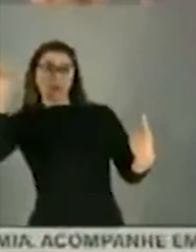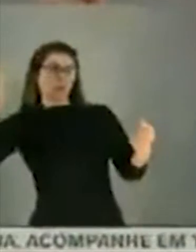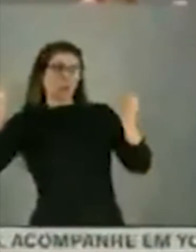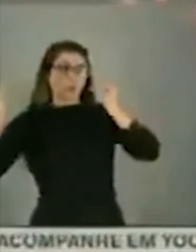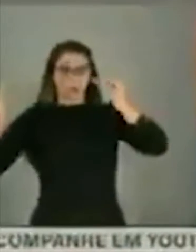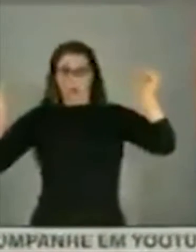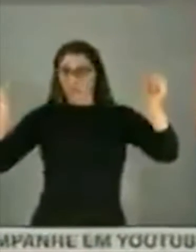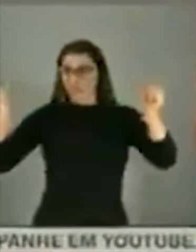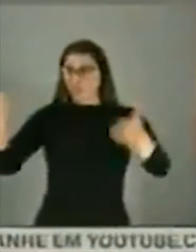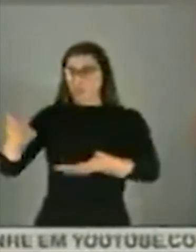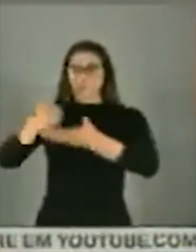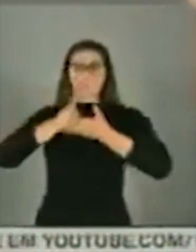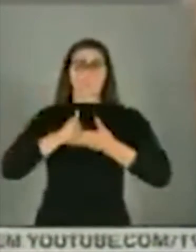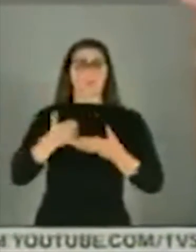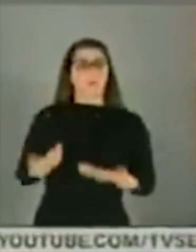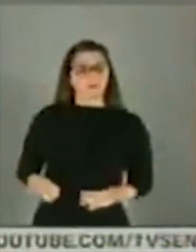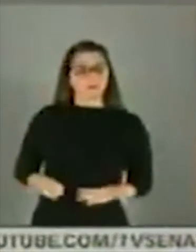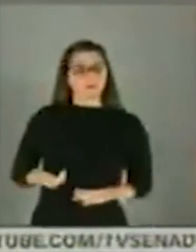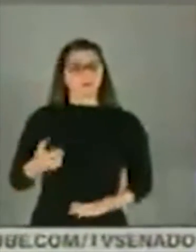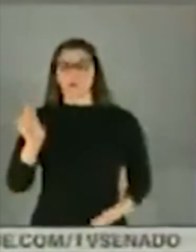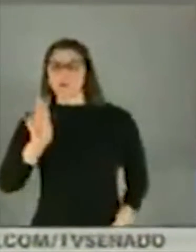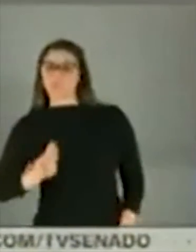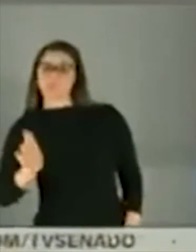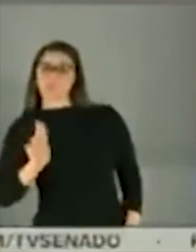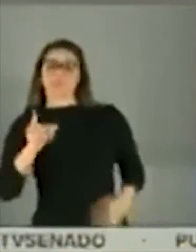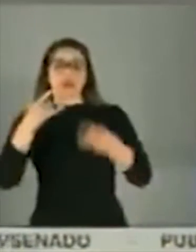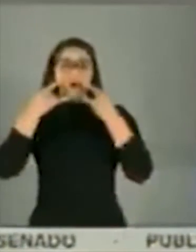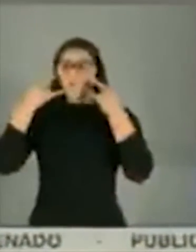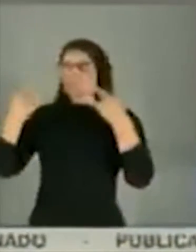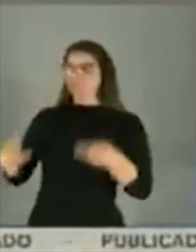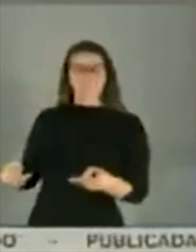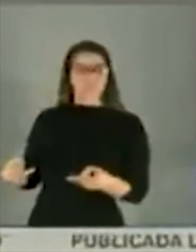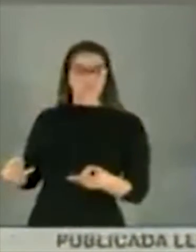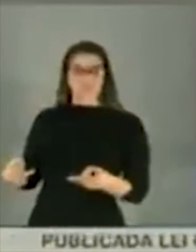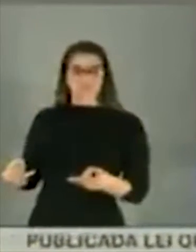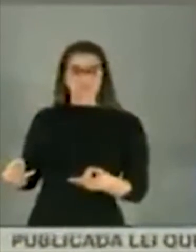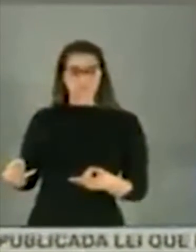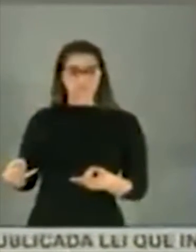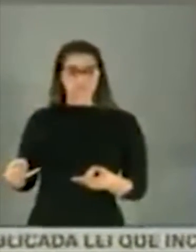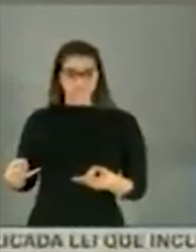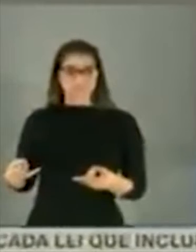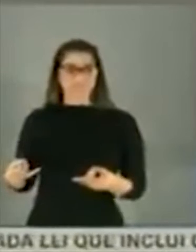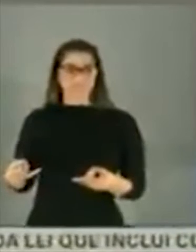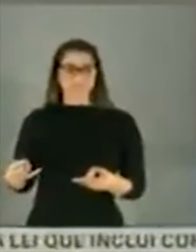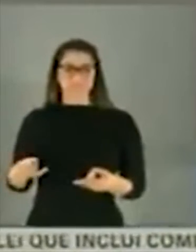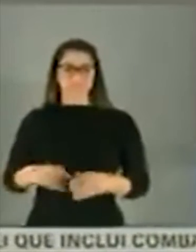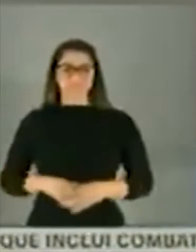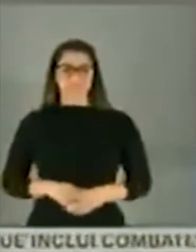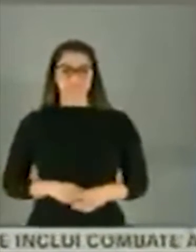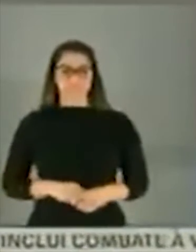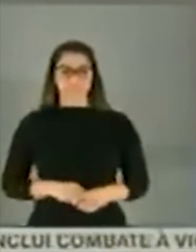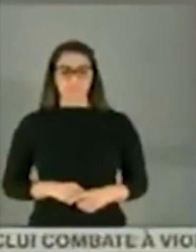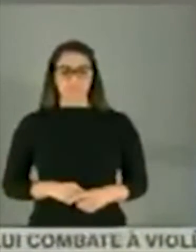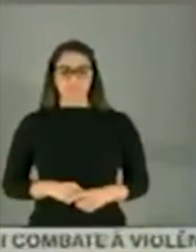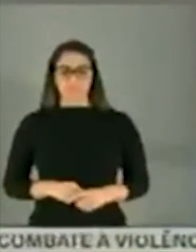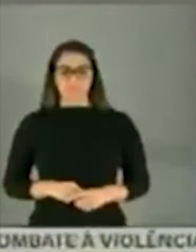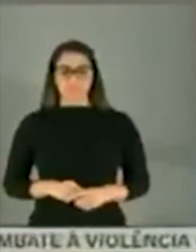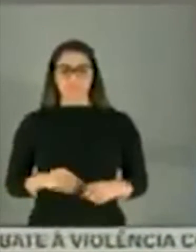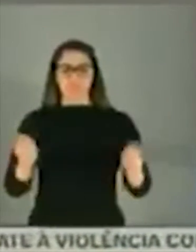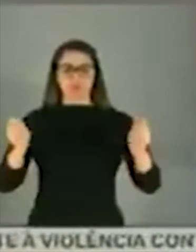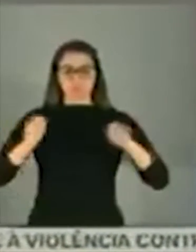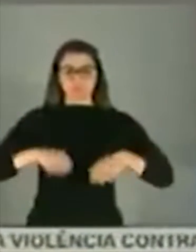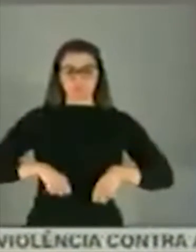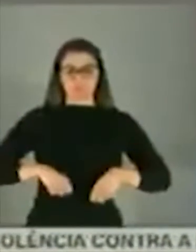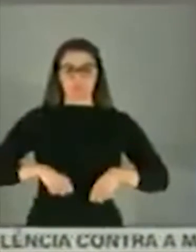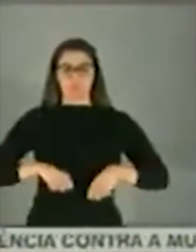que me respalda para usar máscara ou para não usar máscara e expor o conjunto das outras pessoas à